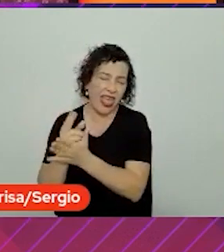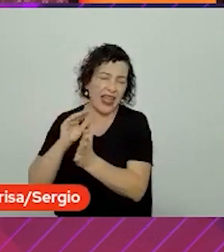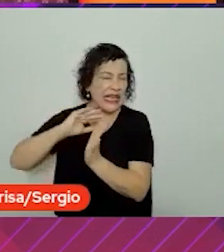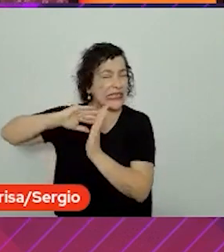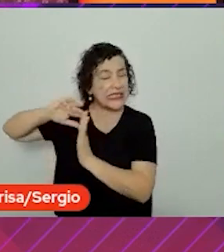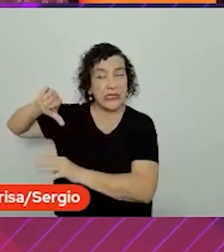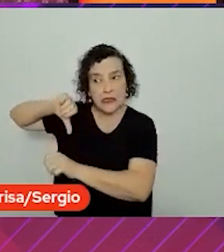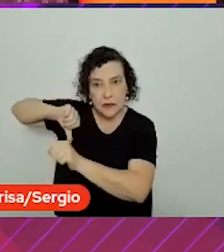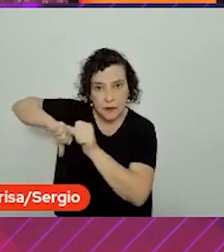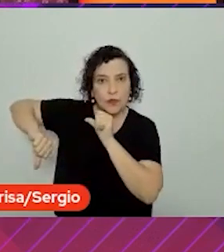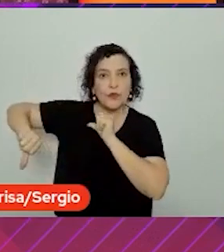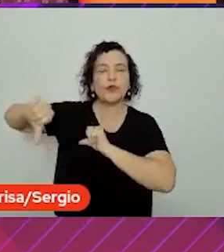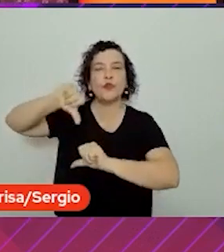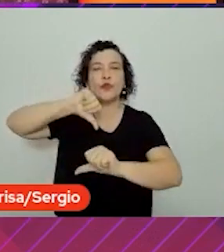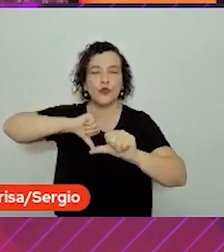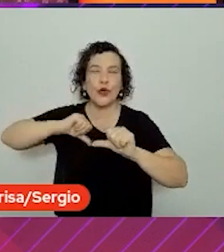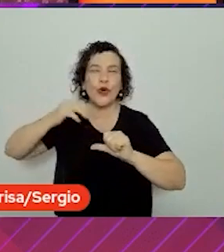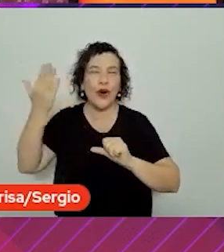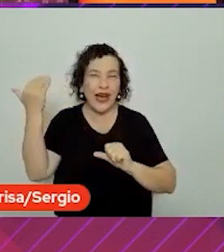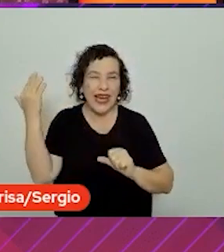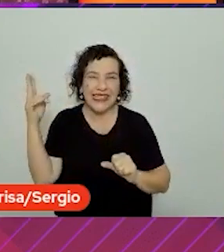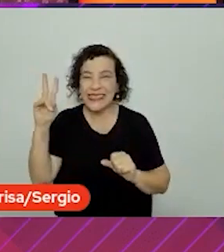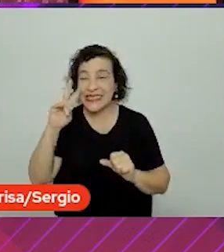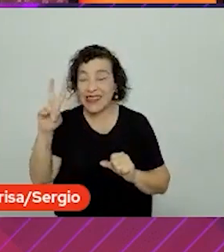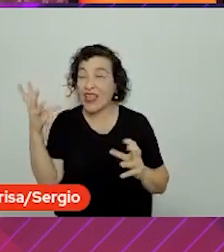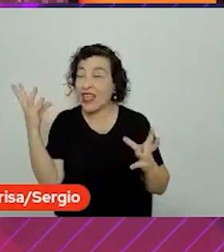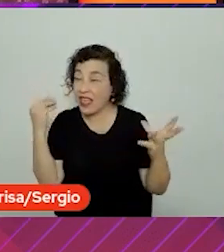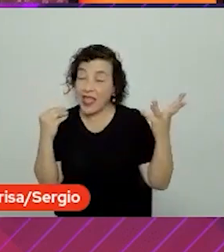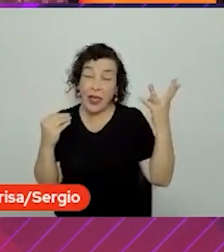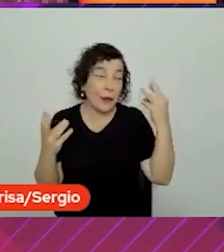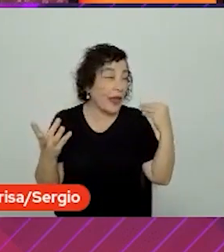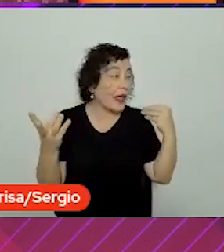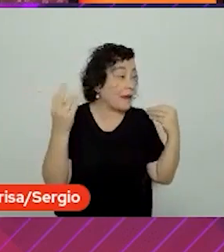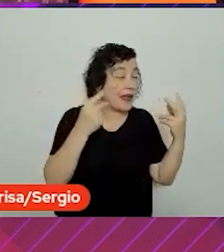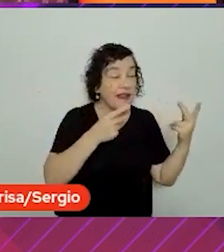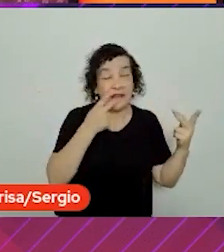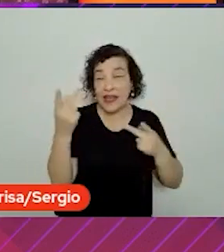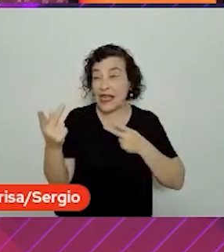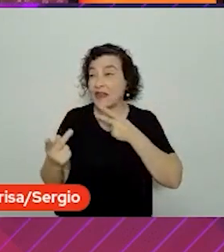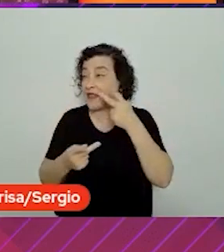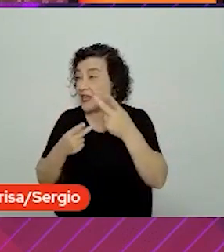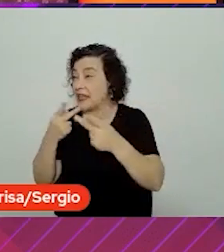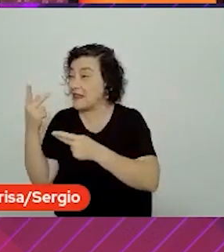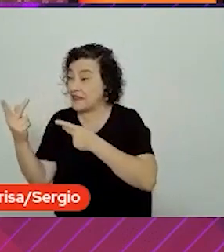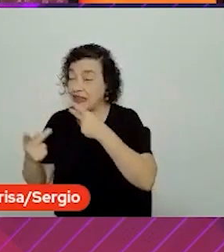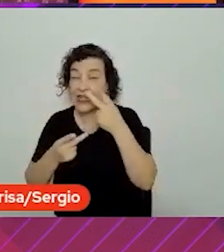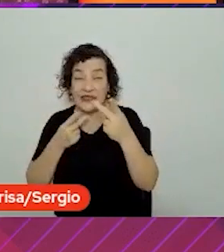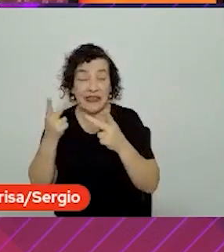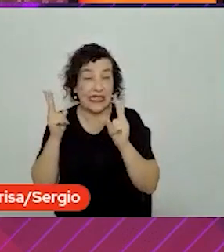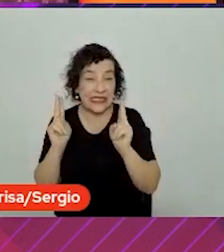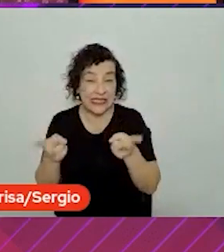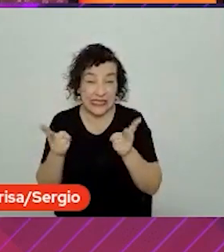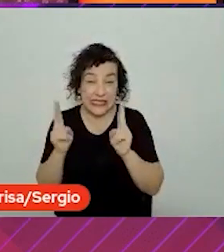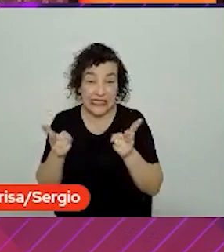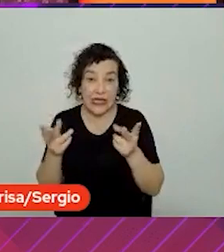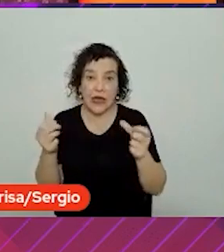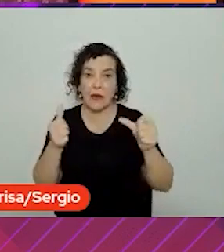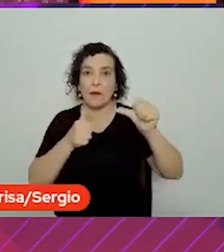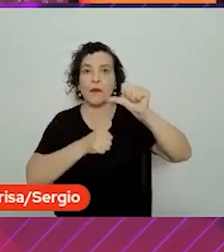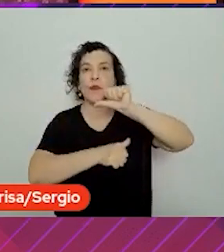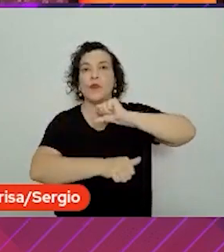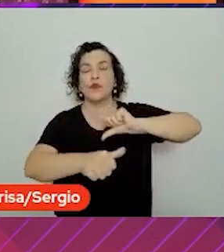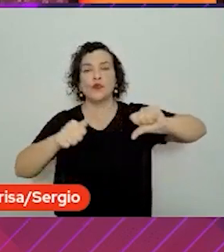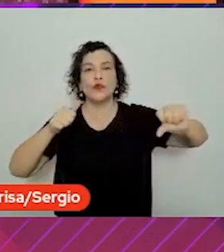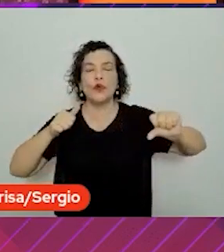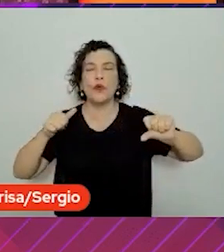você ficava buzinando, você era um papagaio de pirata, você era o leitor do Scrum Guide, e você passou a ser uma pessoa que